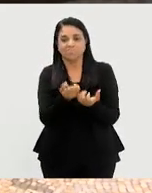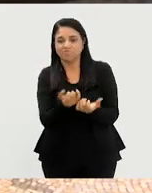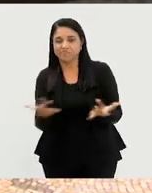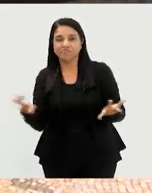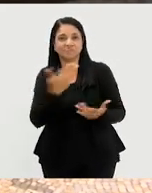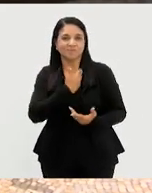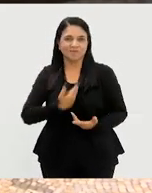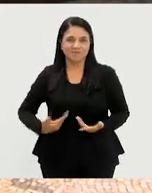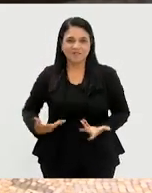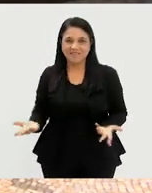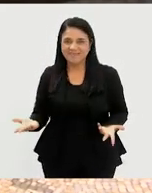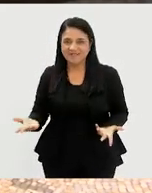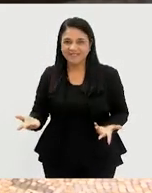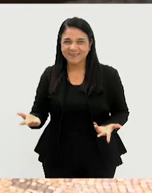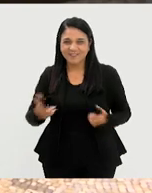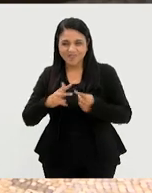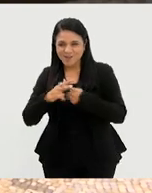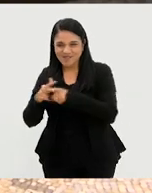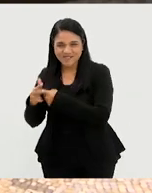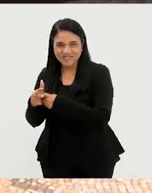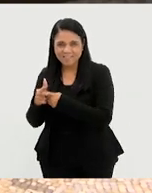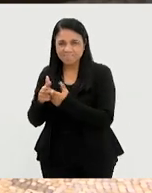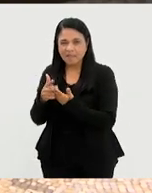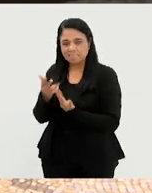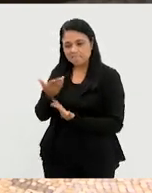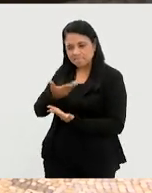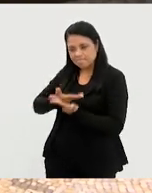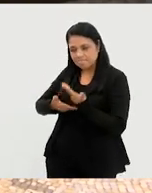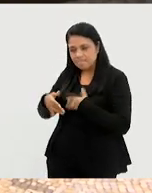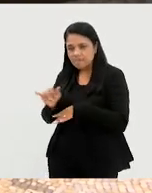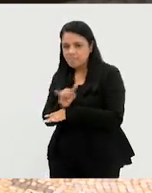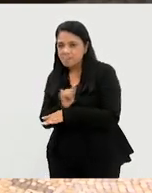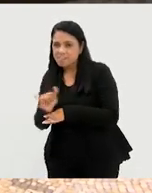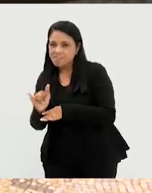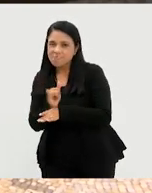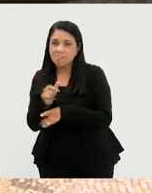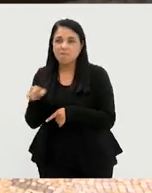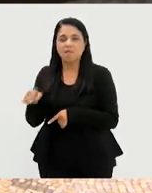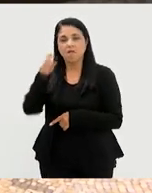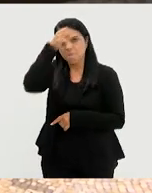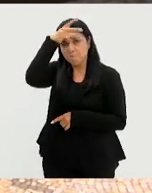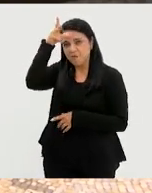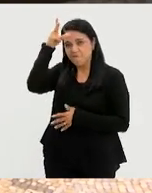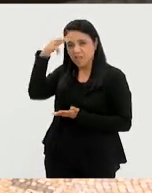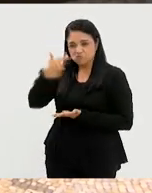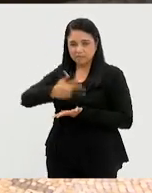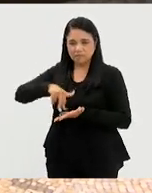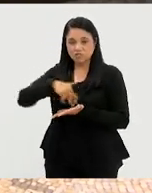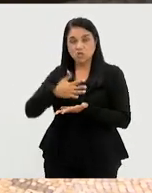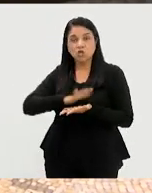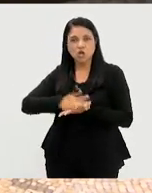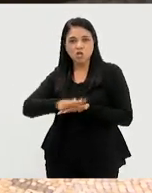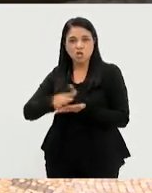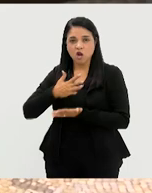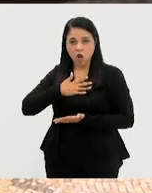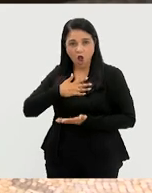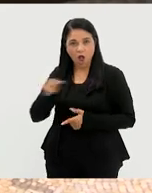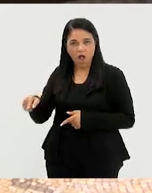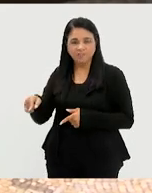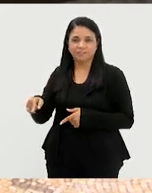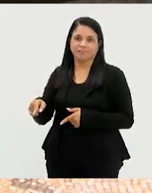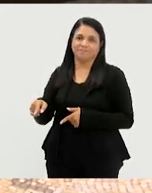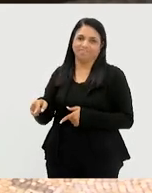truque mas uma tramoia do prefeito sambista fanfarrão soldado do Lula Eduardo paaz com vistas a